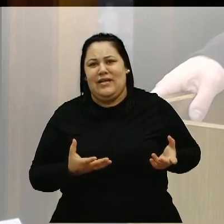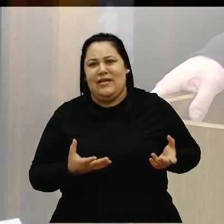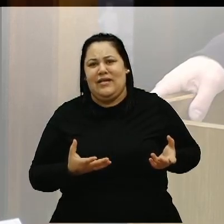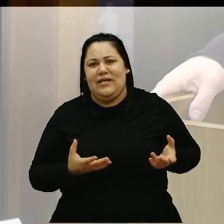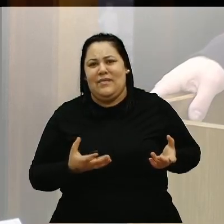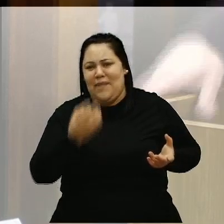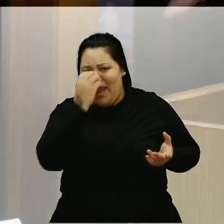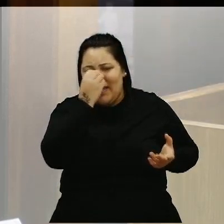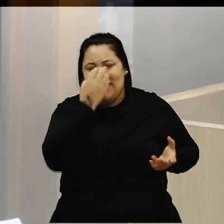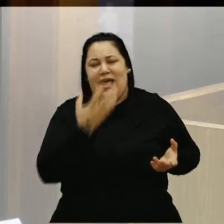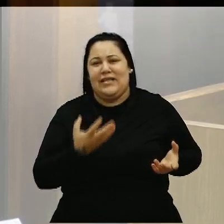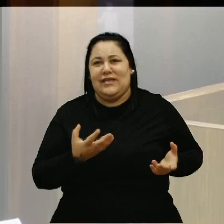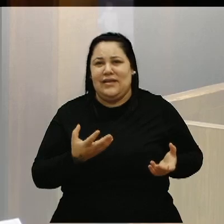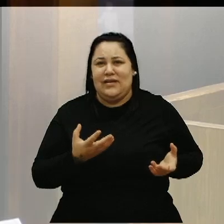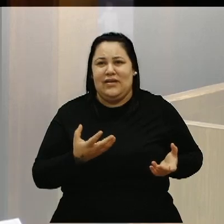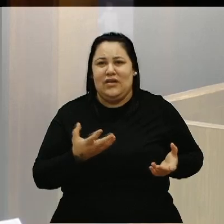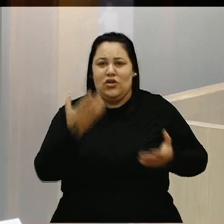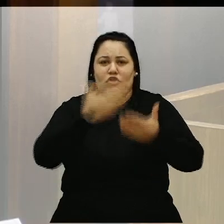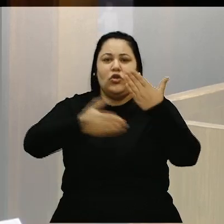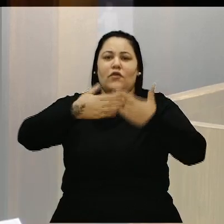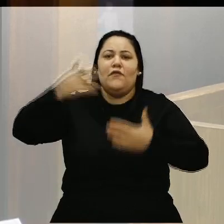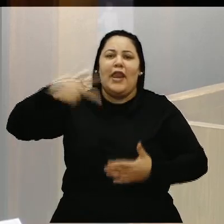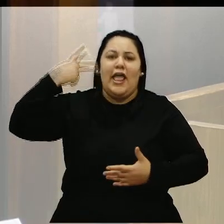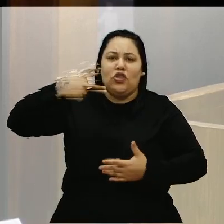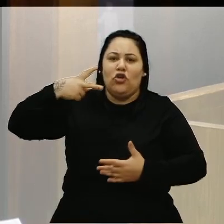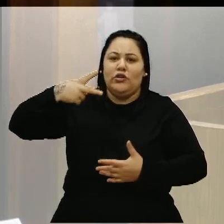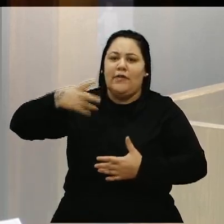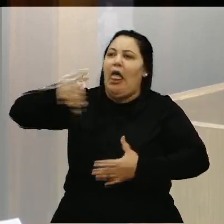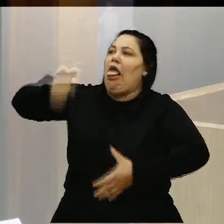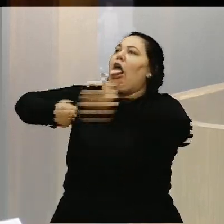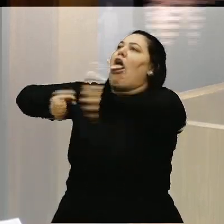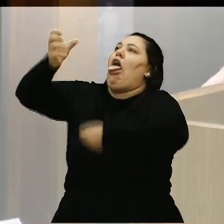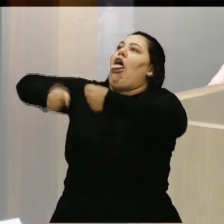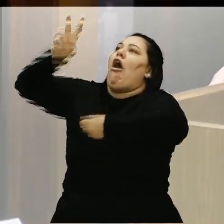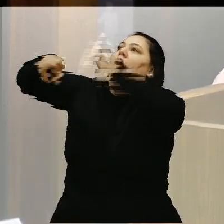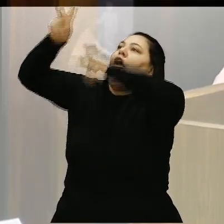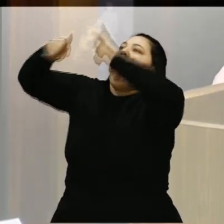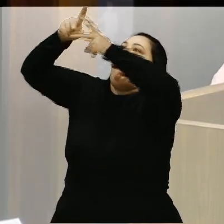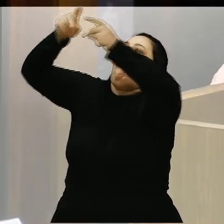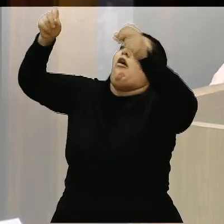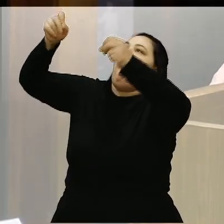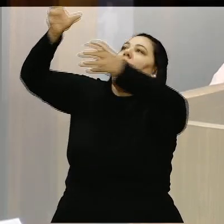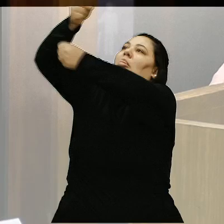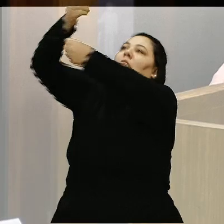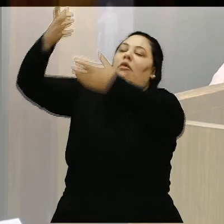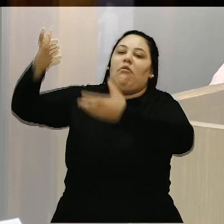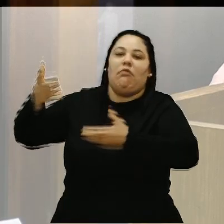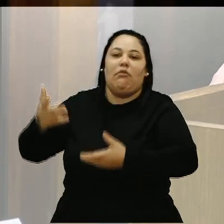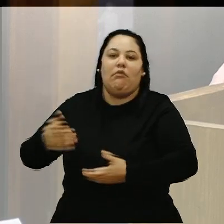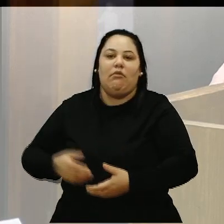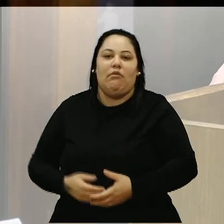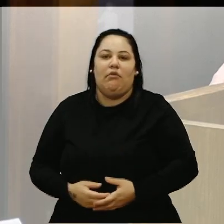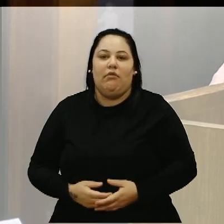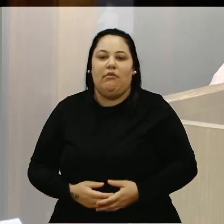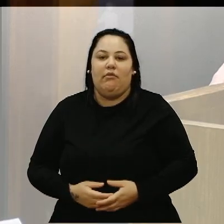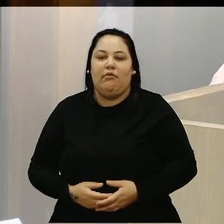palhaçada. Vão todos, vereador, vamos trepar nos postes e vamos amarrar a fita.